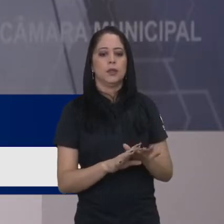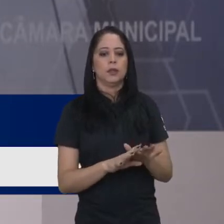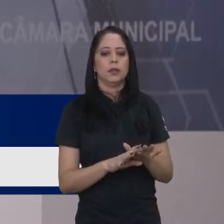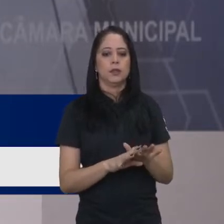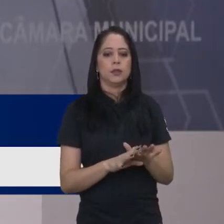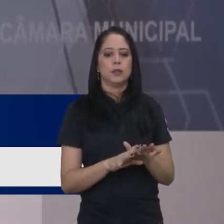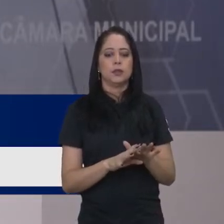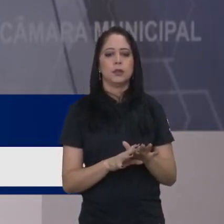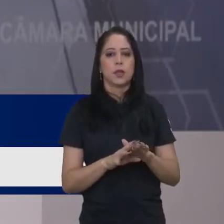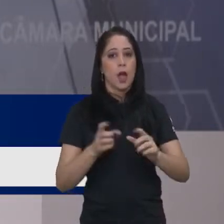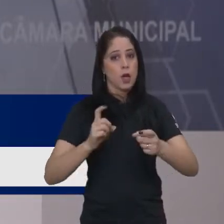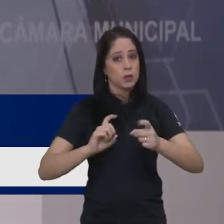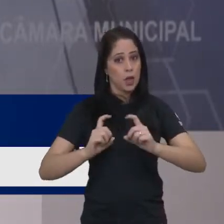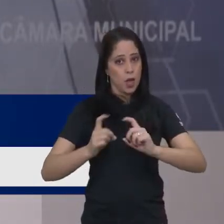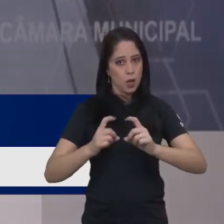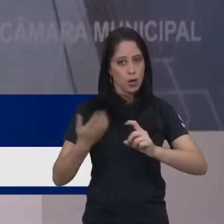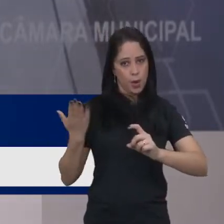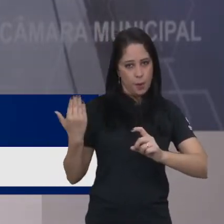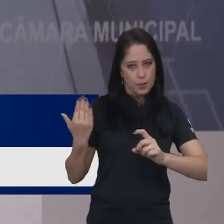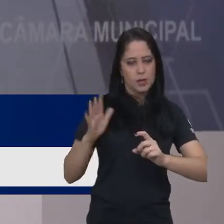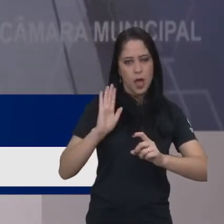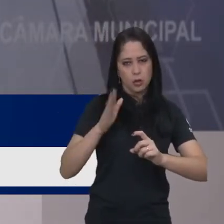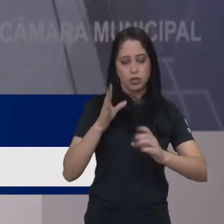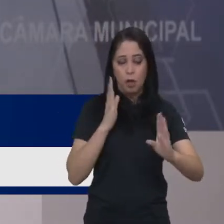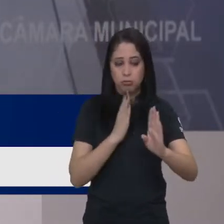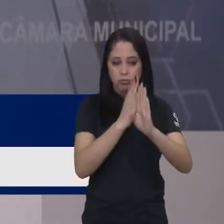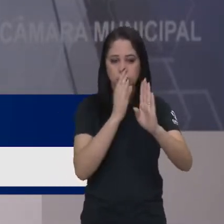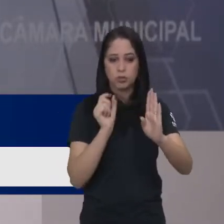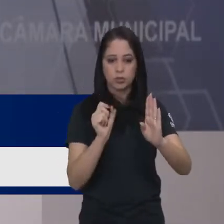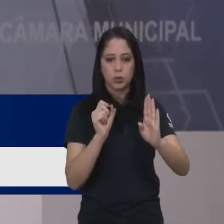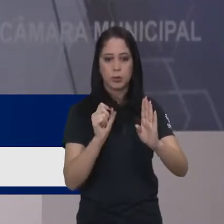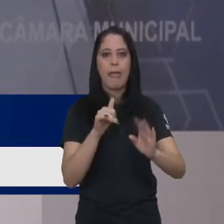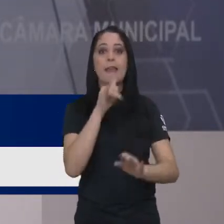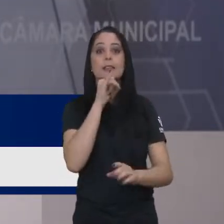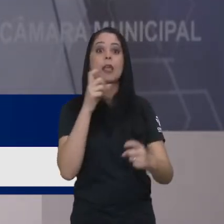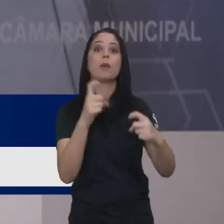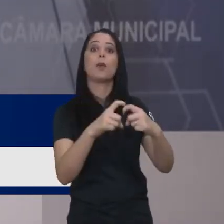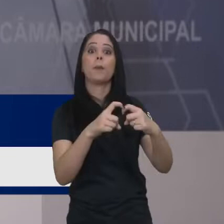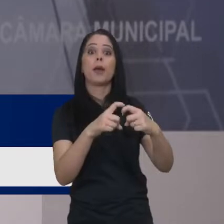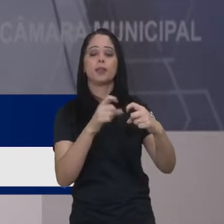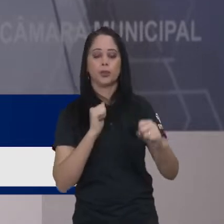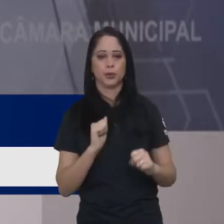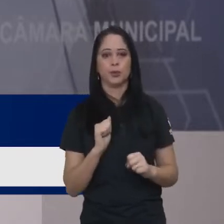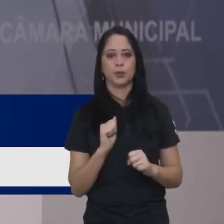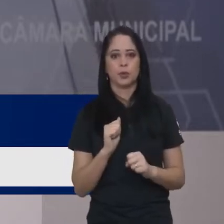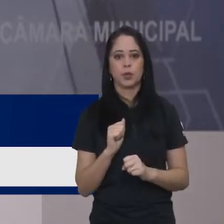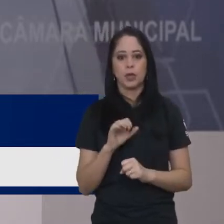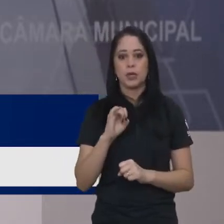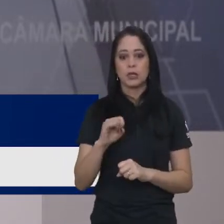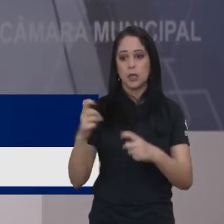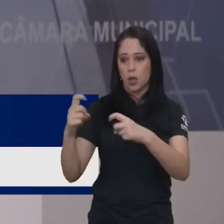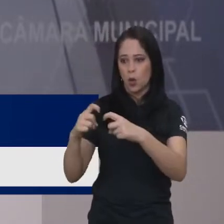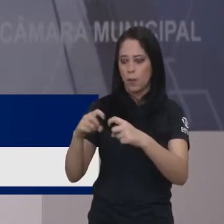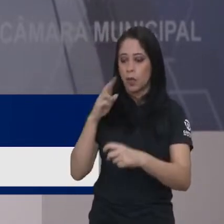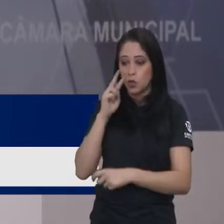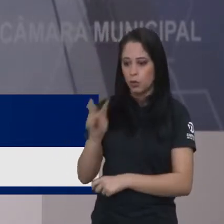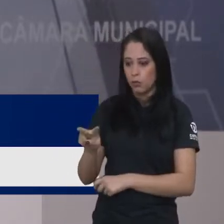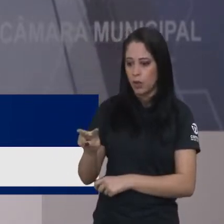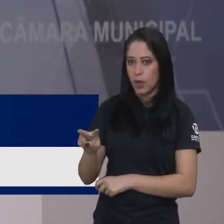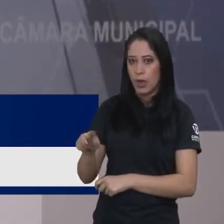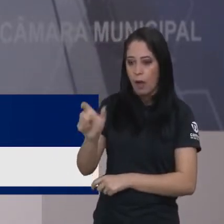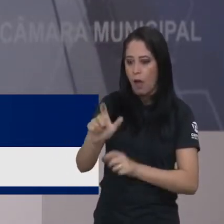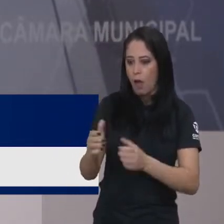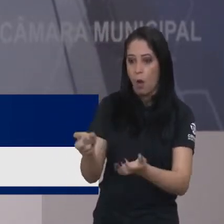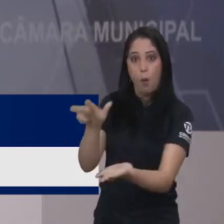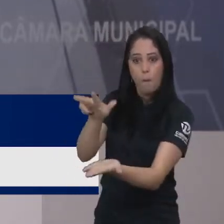feita na última revisão do plano diretor. Dá o exemplo do médico. O médico, quando vê alguém tendo um